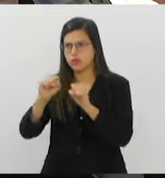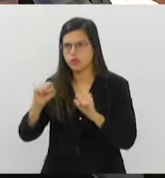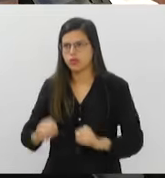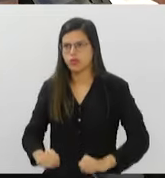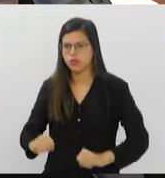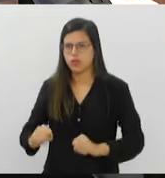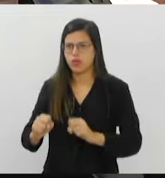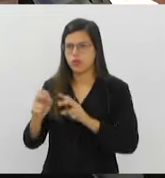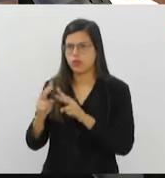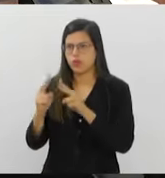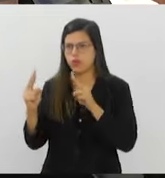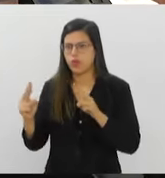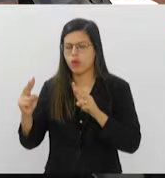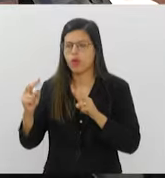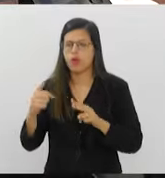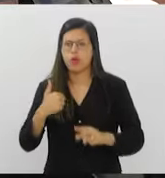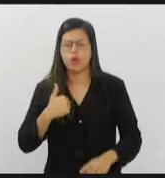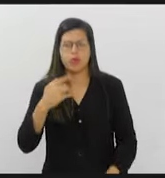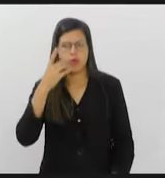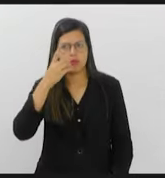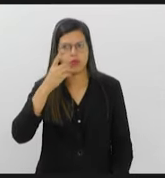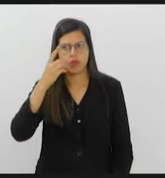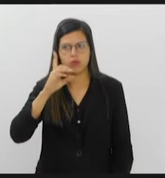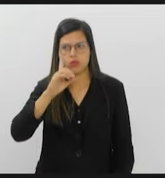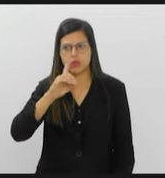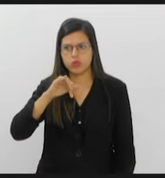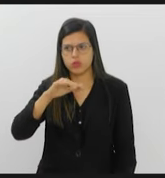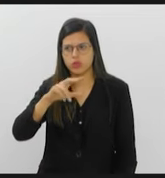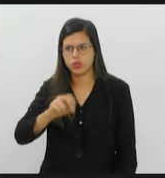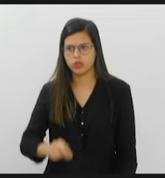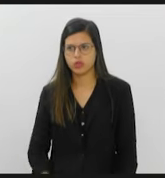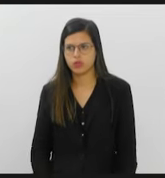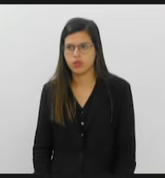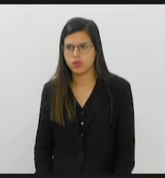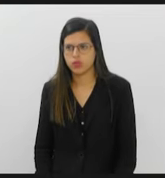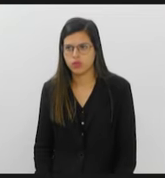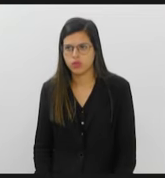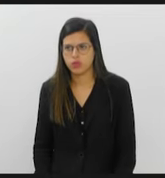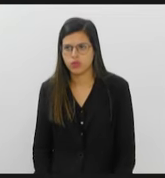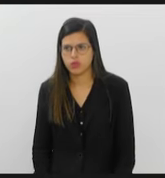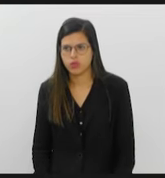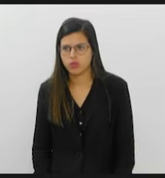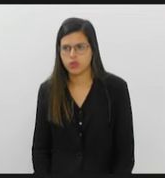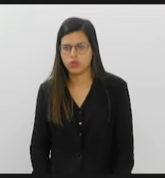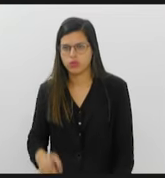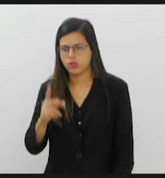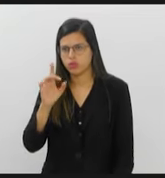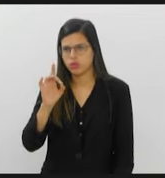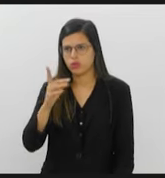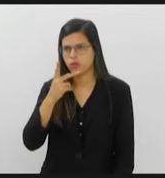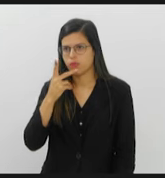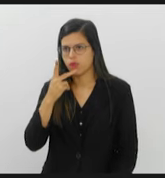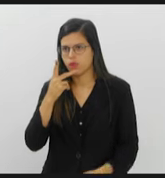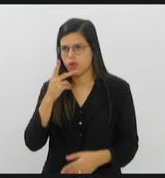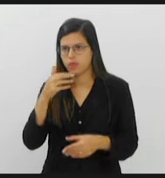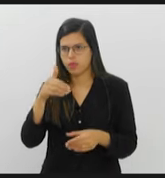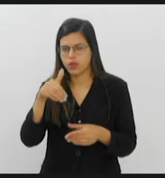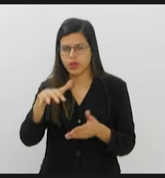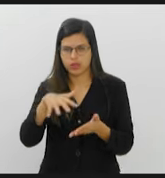fui eu, deputado Marcelo Dino. Dino, por favor. Só para consignar, presidente, meu voto contrário ao projeto do Yuri, senhor presidente.